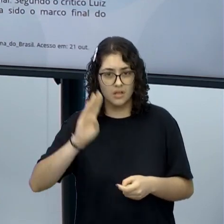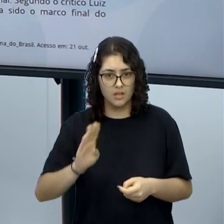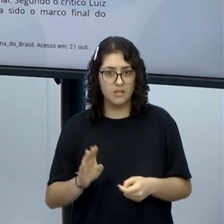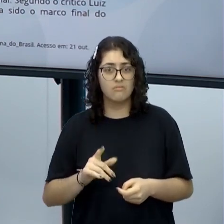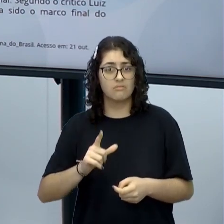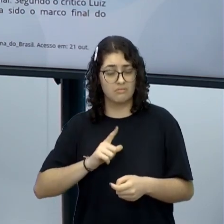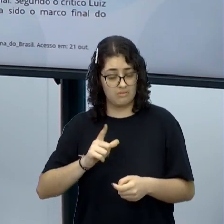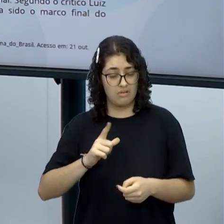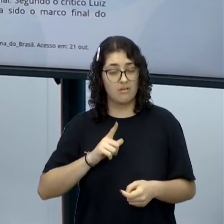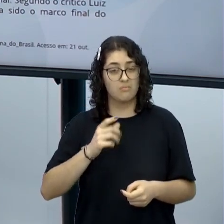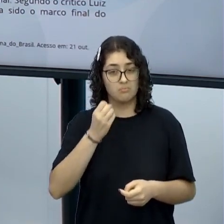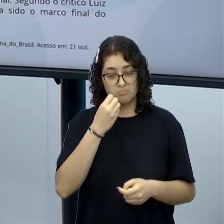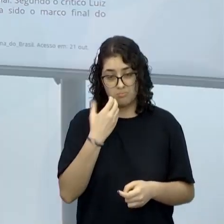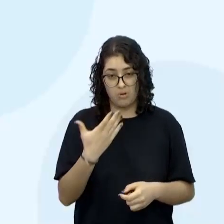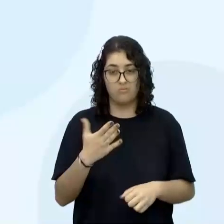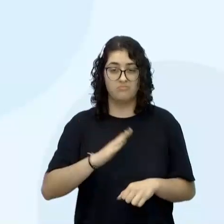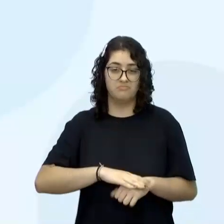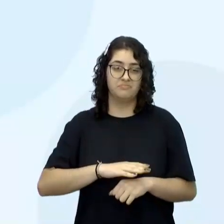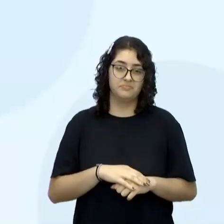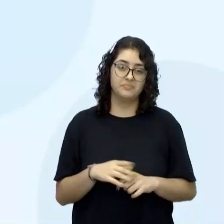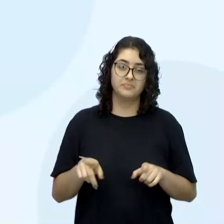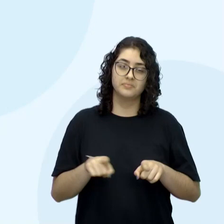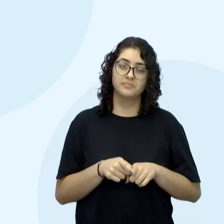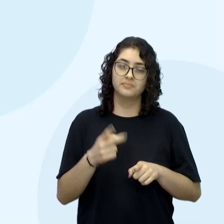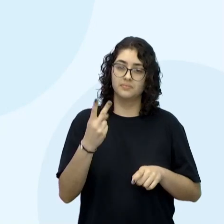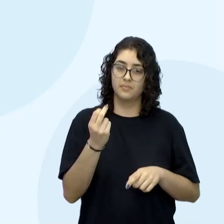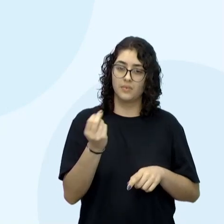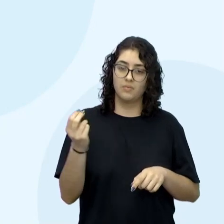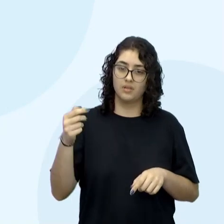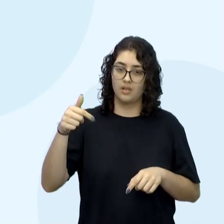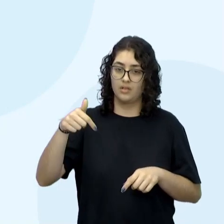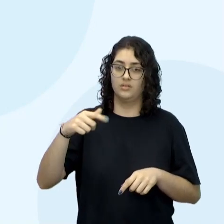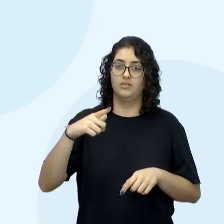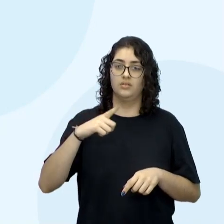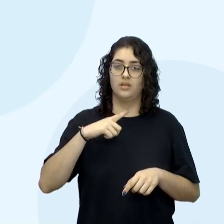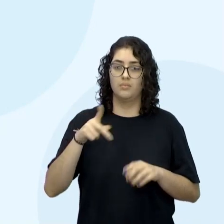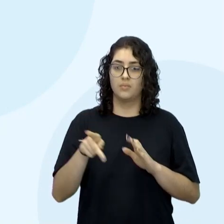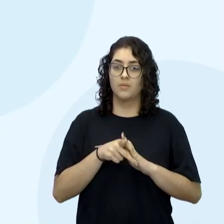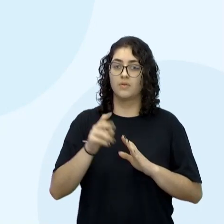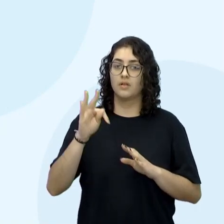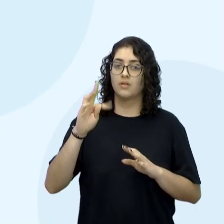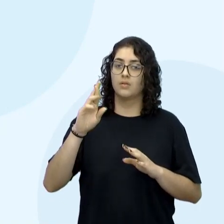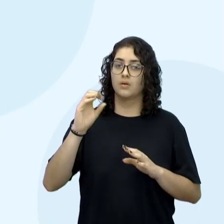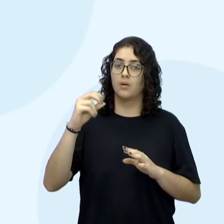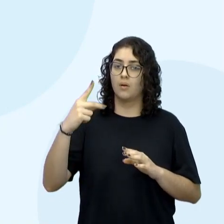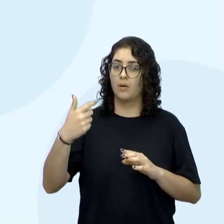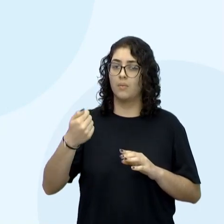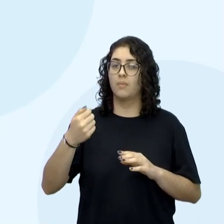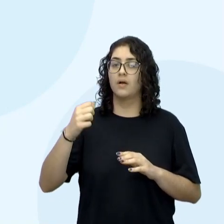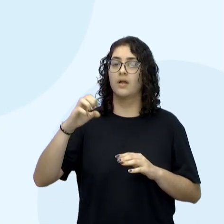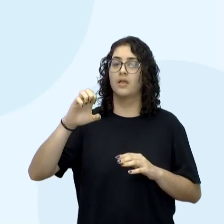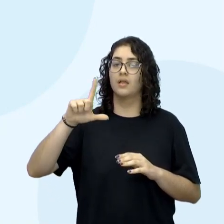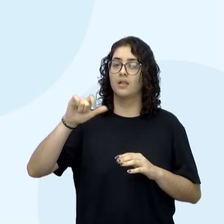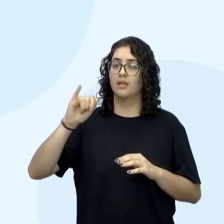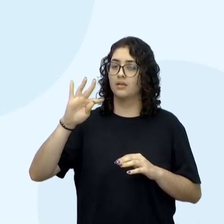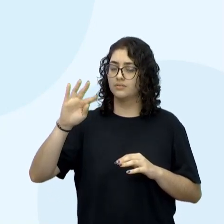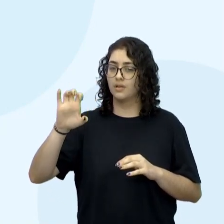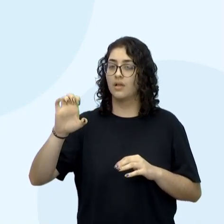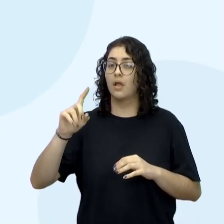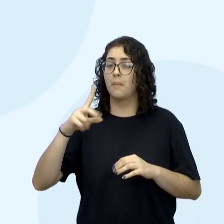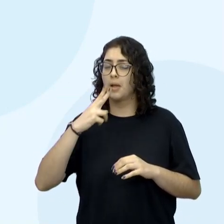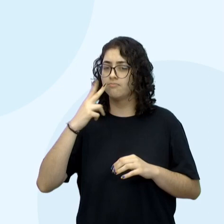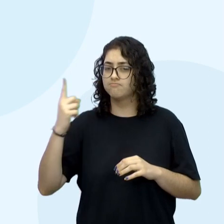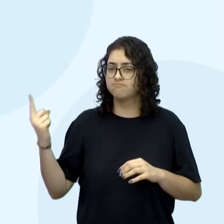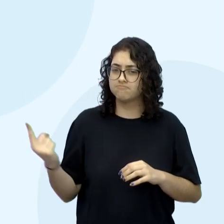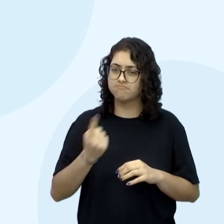talento. E também o acontecimento de 2007, né, o Tropa de Elite. O Tropa de Elite, que foi acho que assim, o primeiro